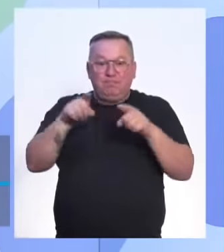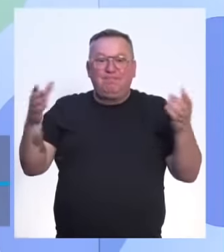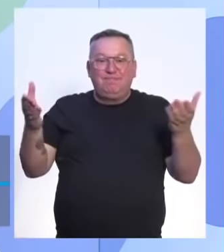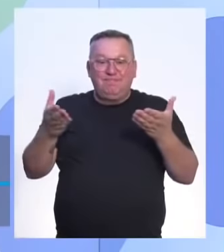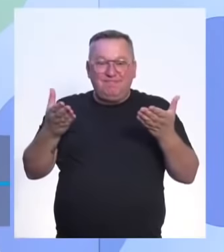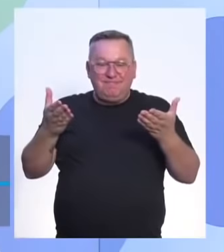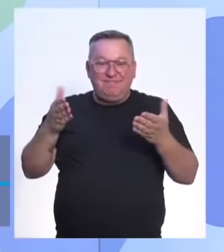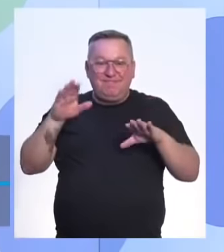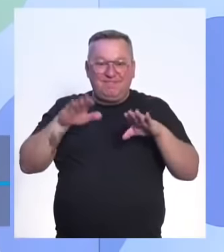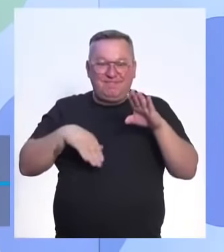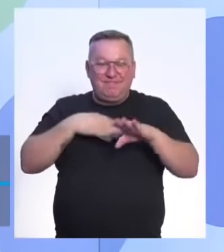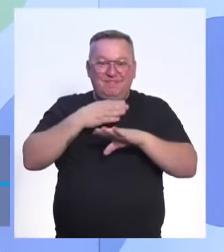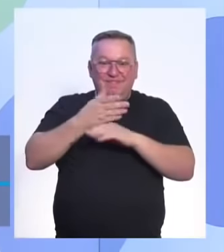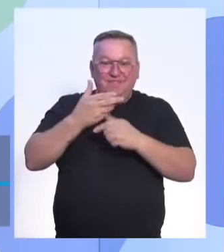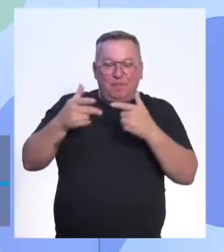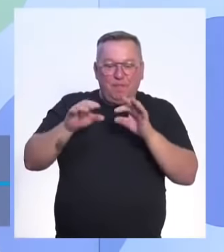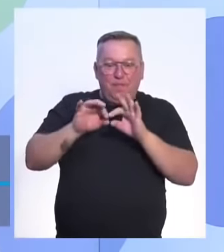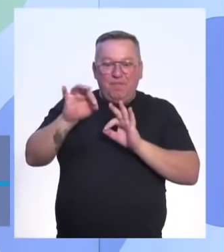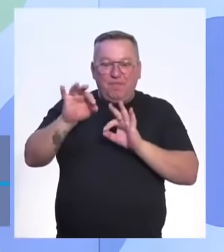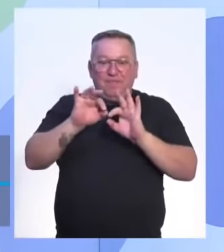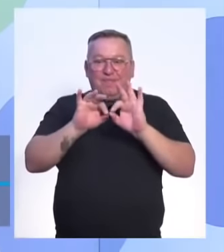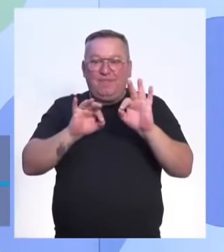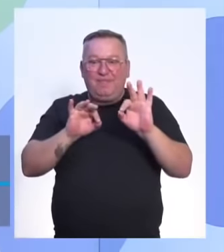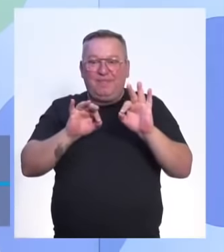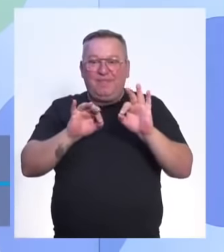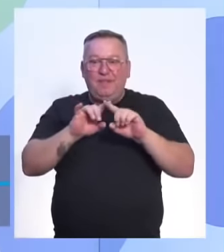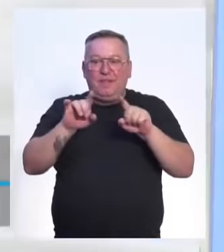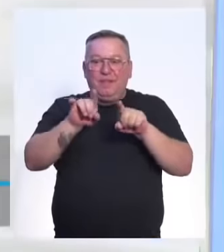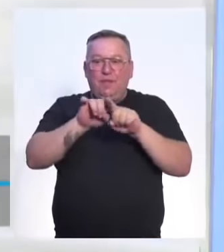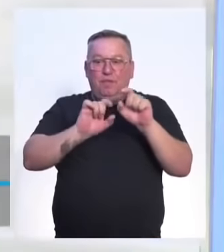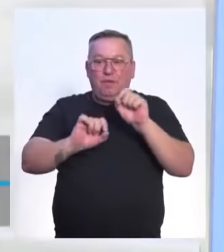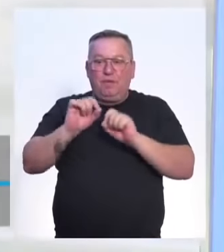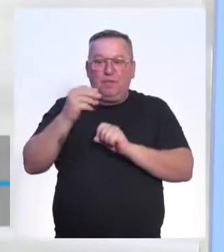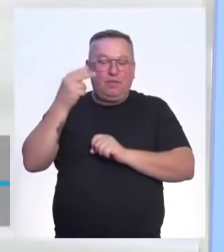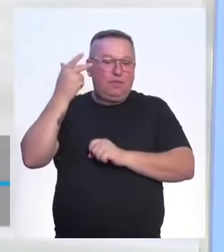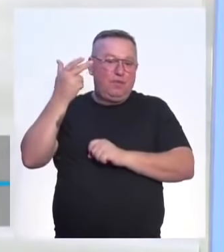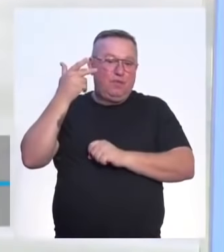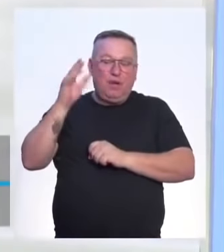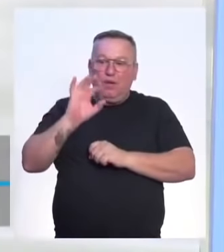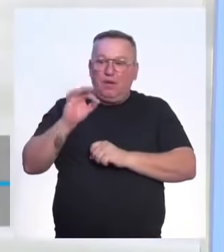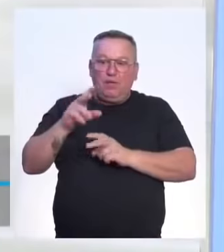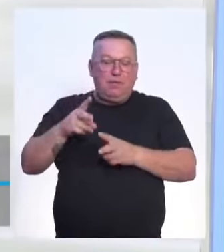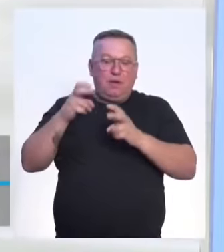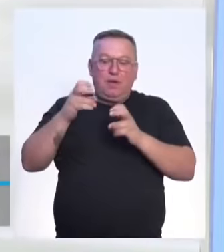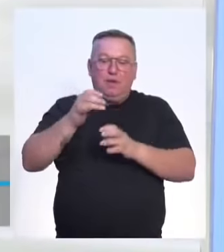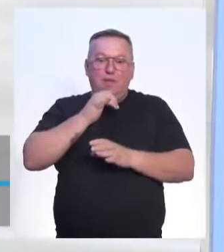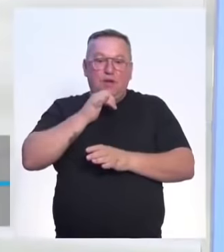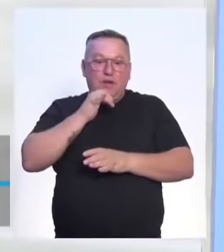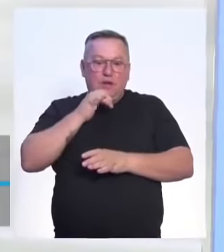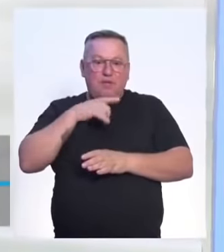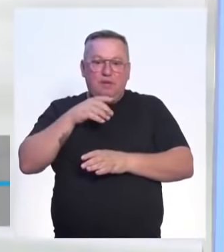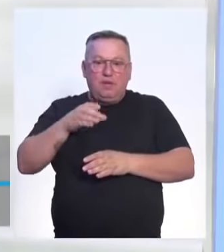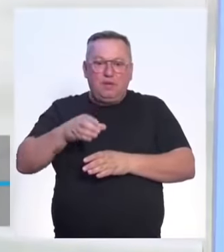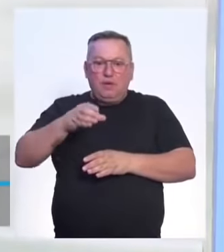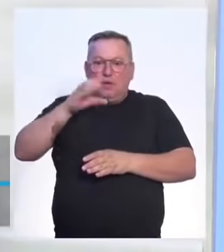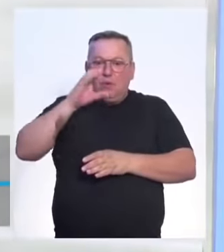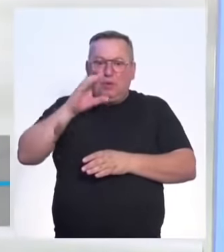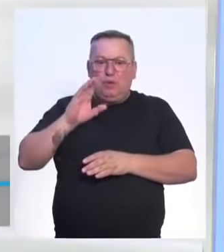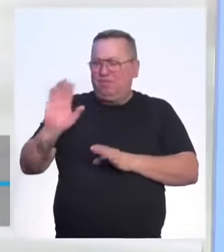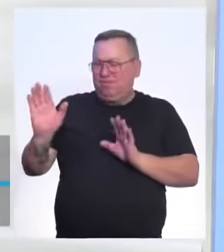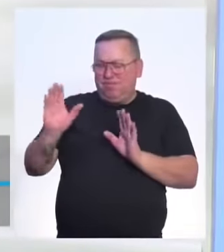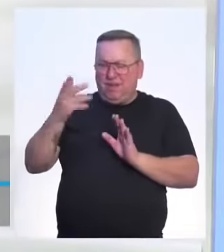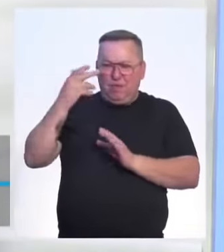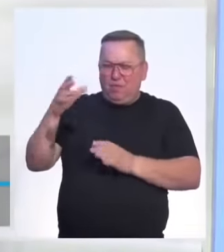Porque às vezes você pega um objeto que mede... E assim, ela é bastante comum, ninguém se dá conta, por exemplo, que você toma um copo de água, é porque é